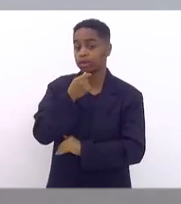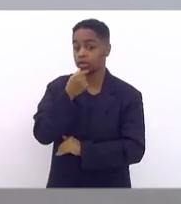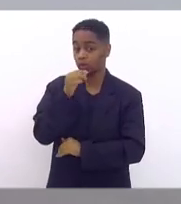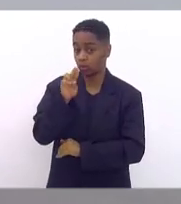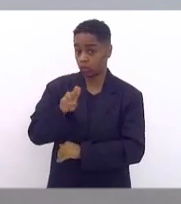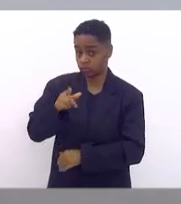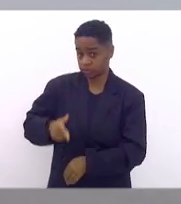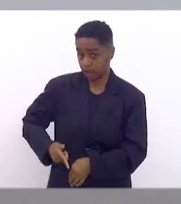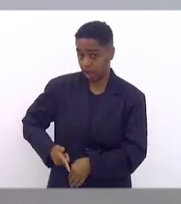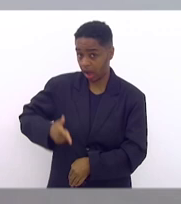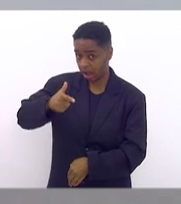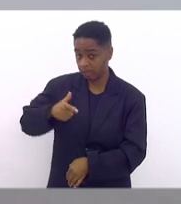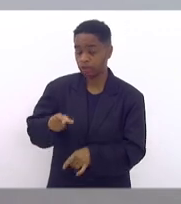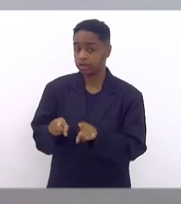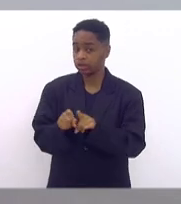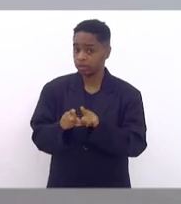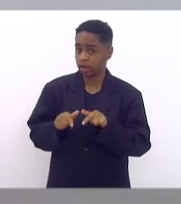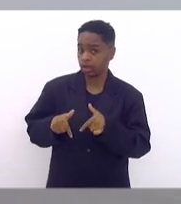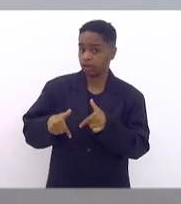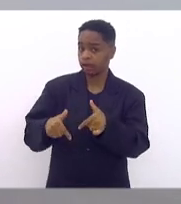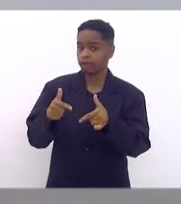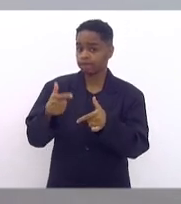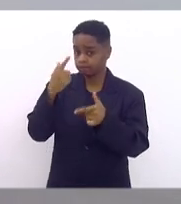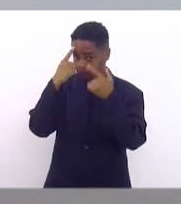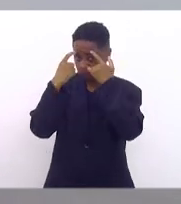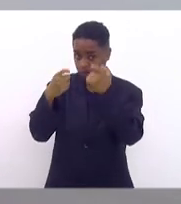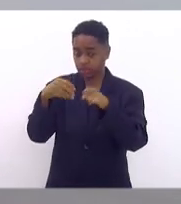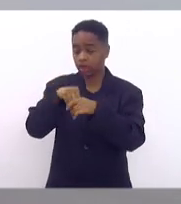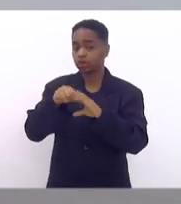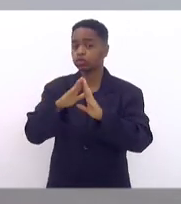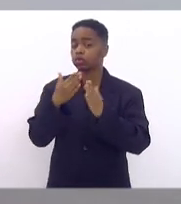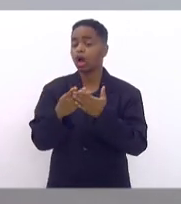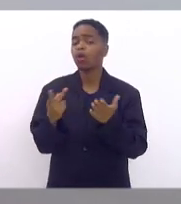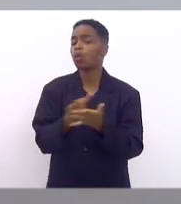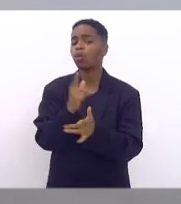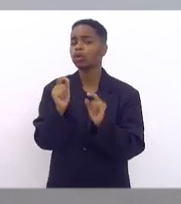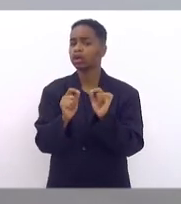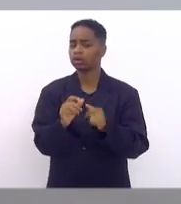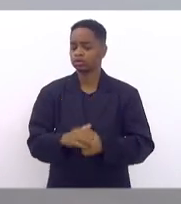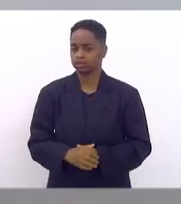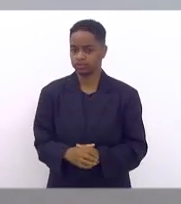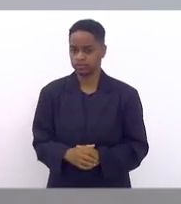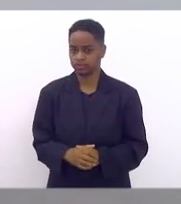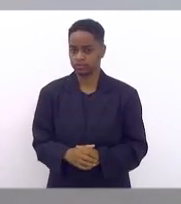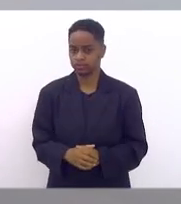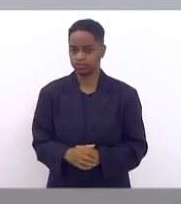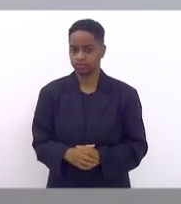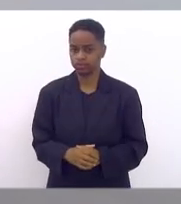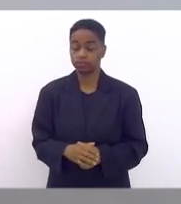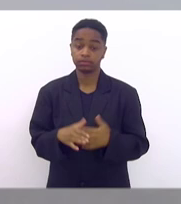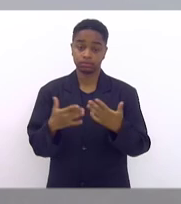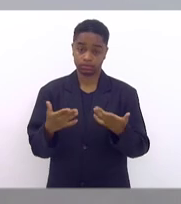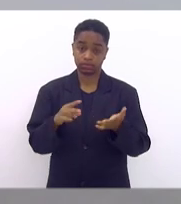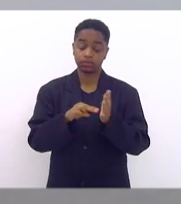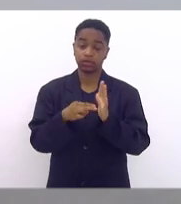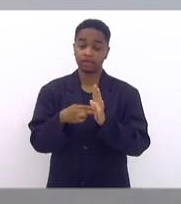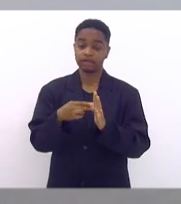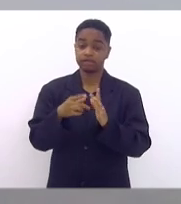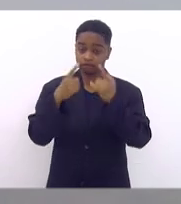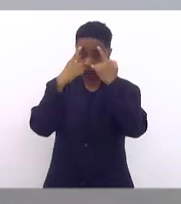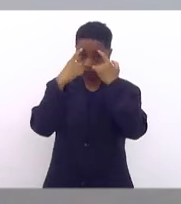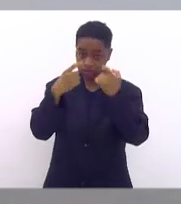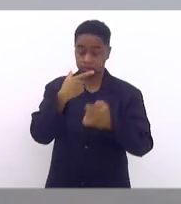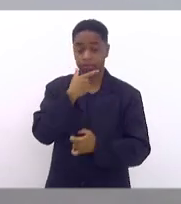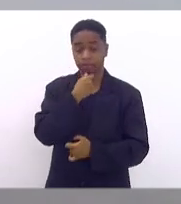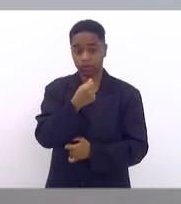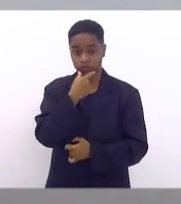armados, cometem violência nas escolas? Né? O que que está acontecendo? O que que é isso? Isso é violência masculina, que